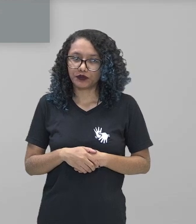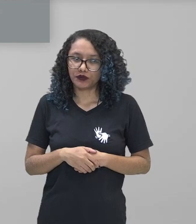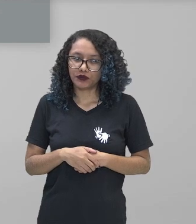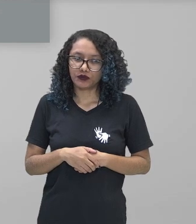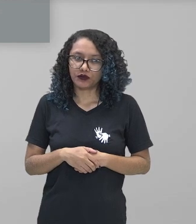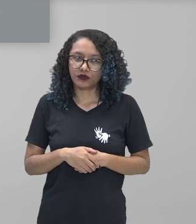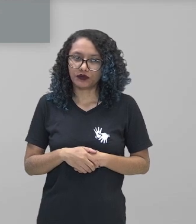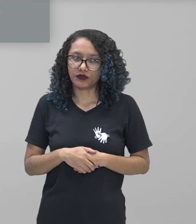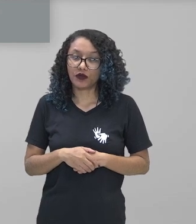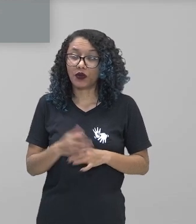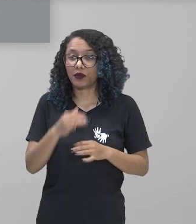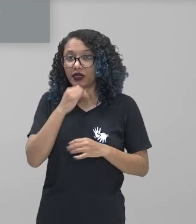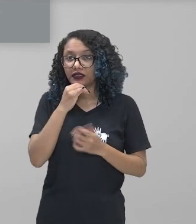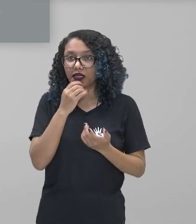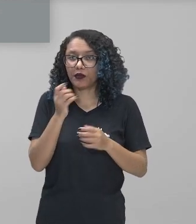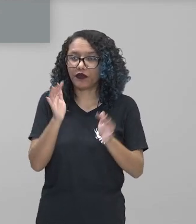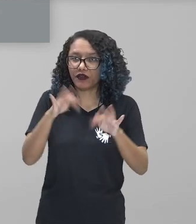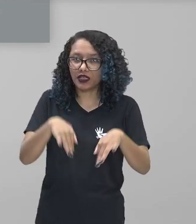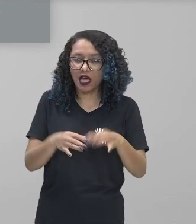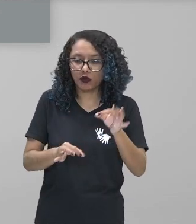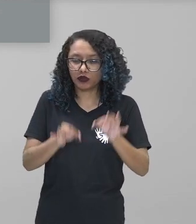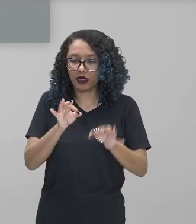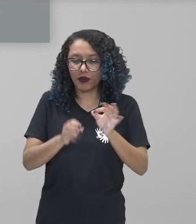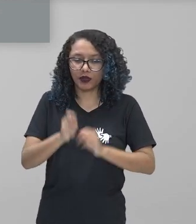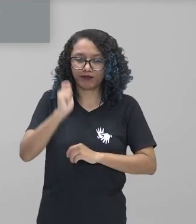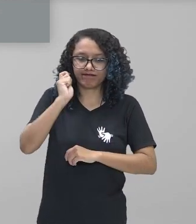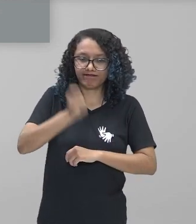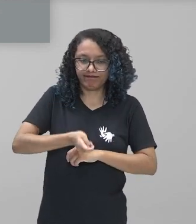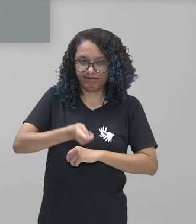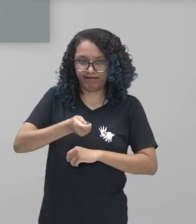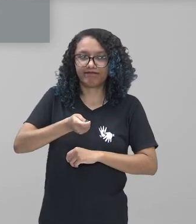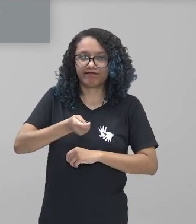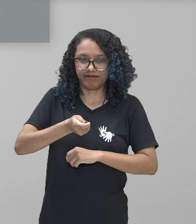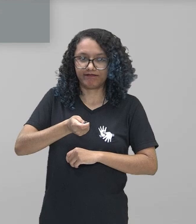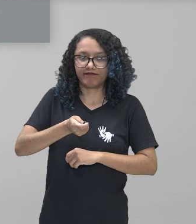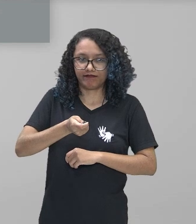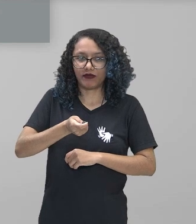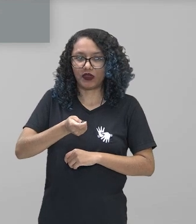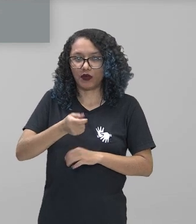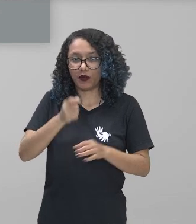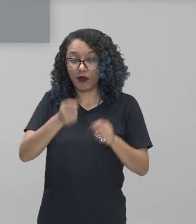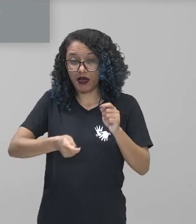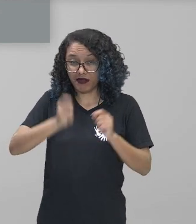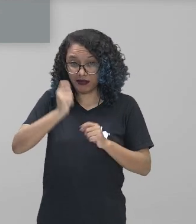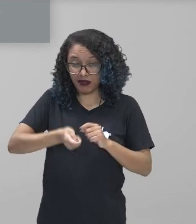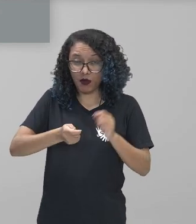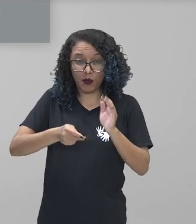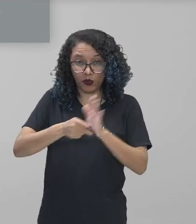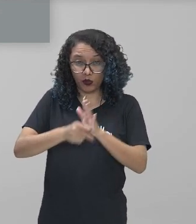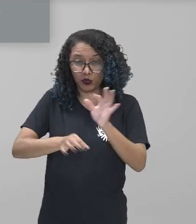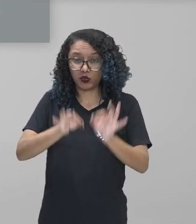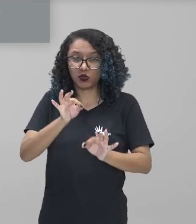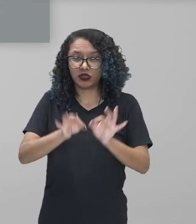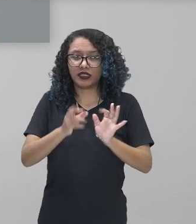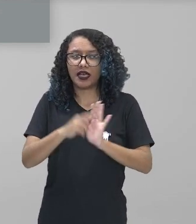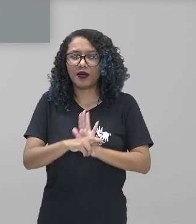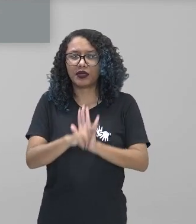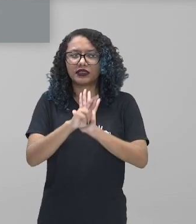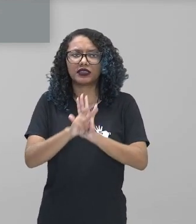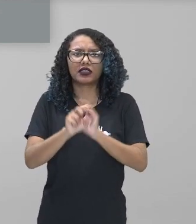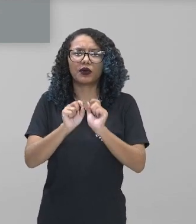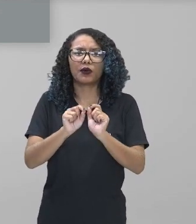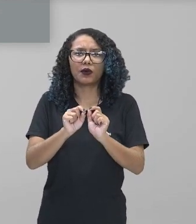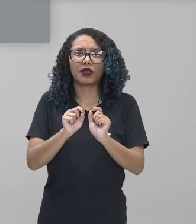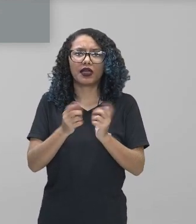termina, um julgamento, É o martelo da justiça. Esse martelo, ele representa justamente